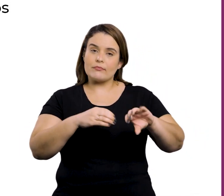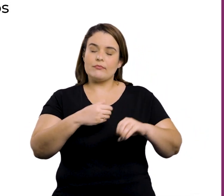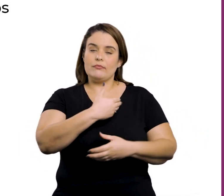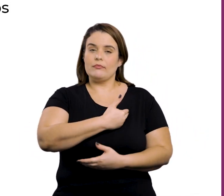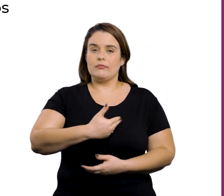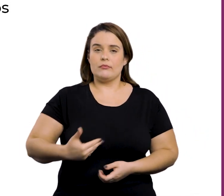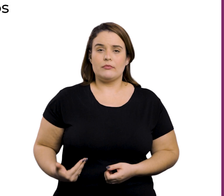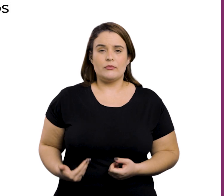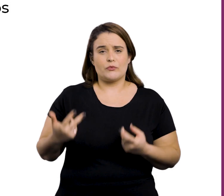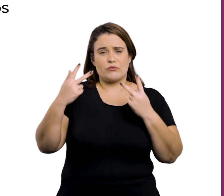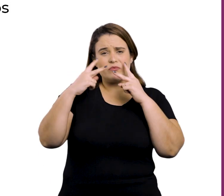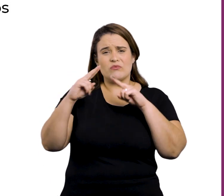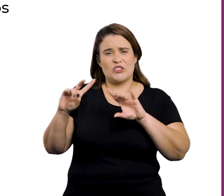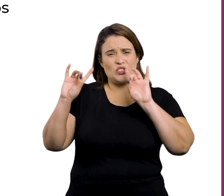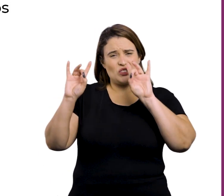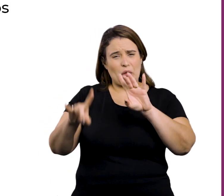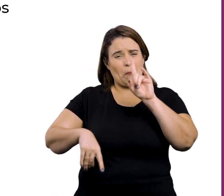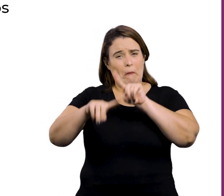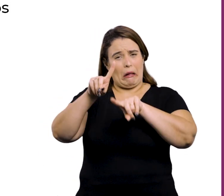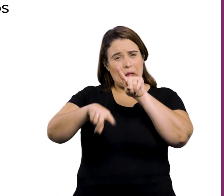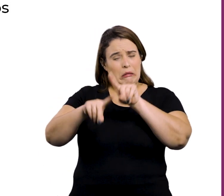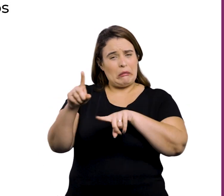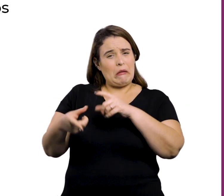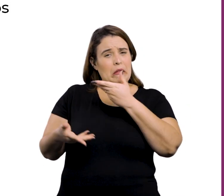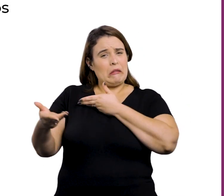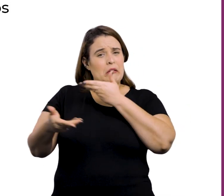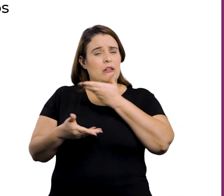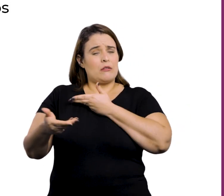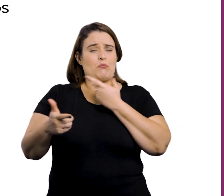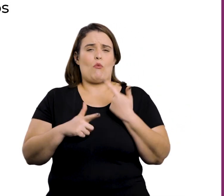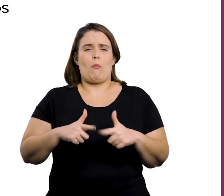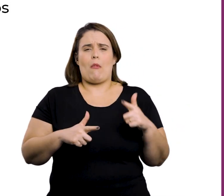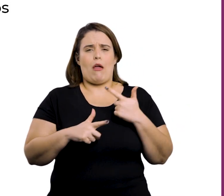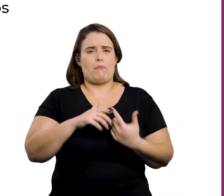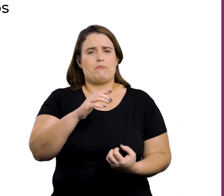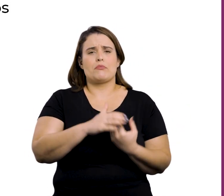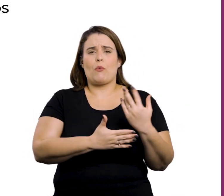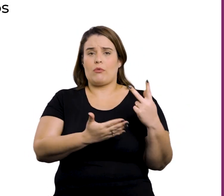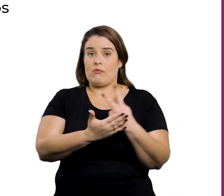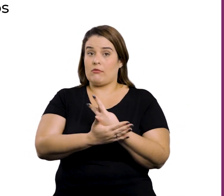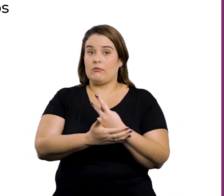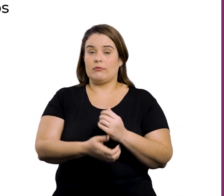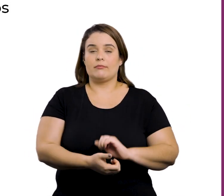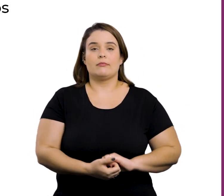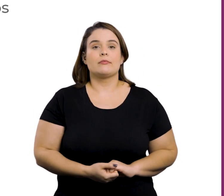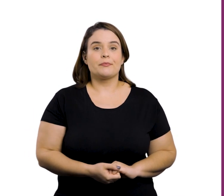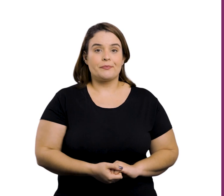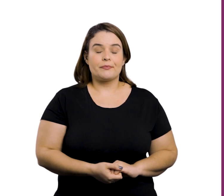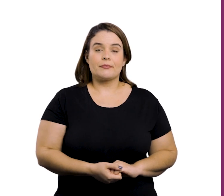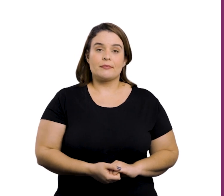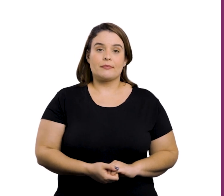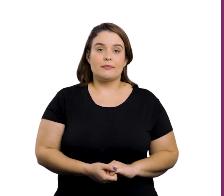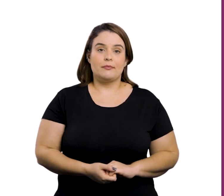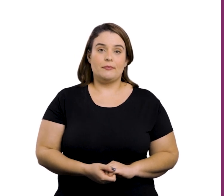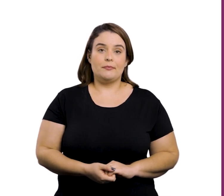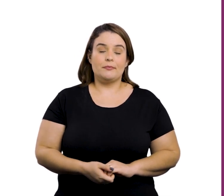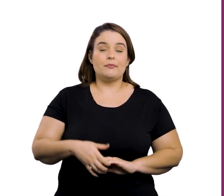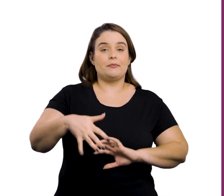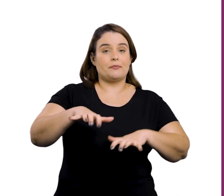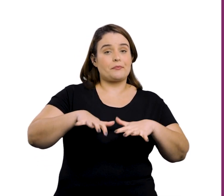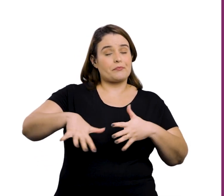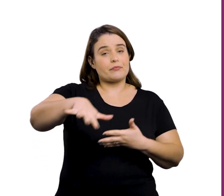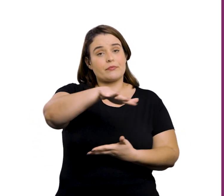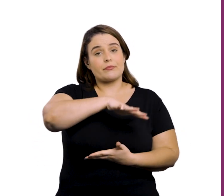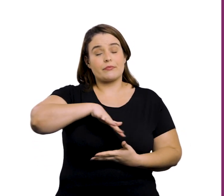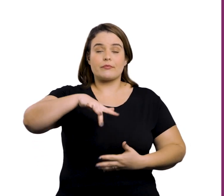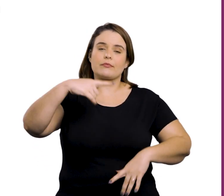educação pública começa a ser vista como mera mercadoria, muitos problemas surgem daí. A arena da educação e